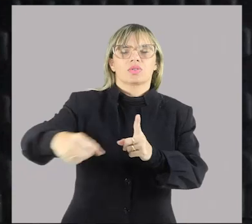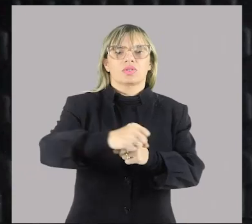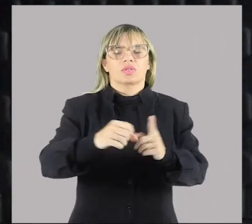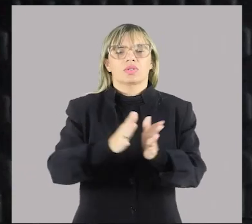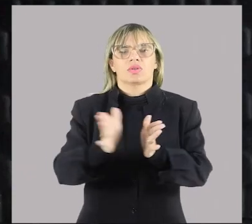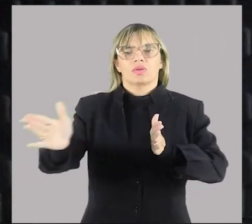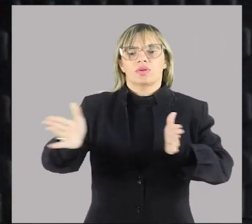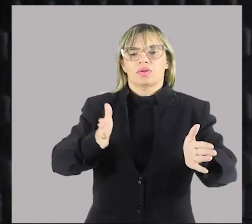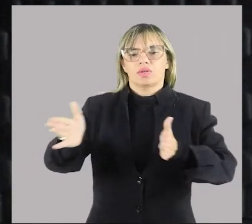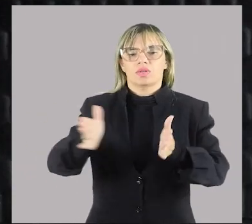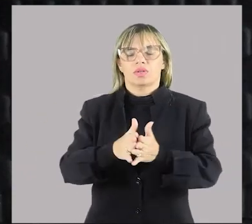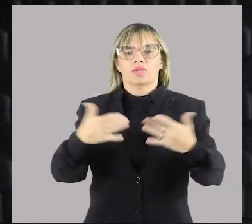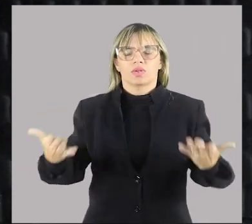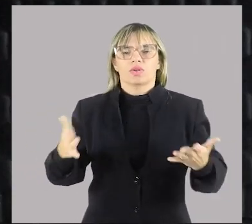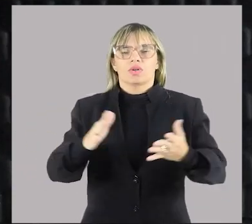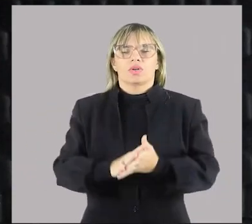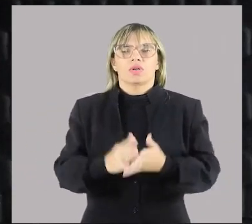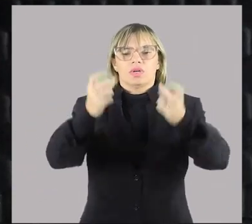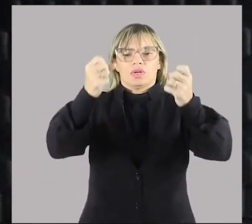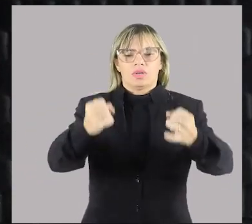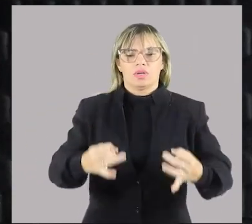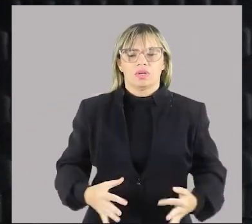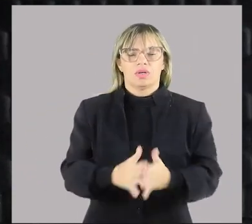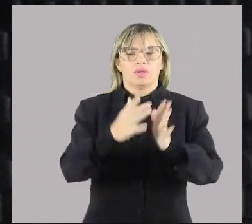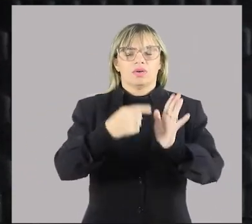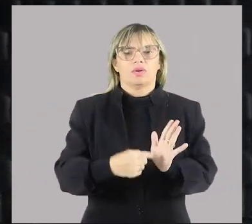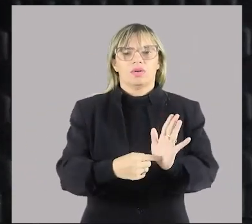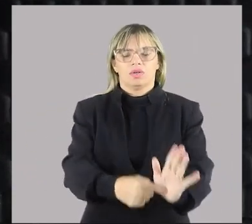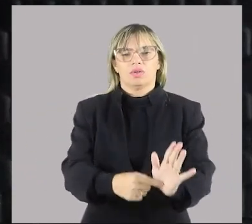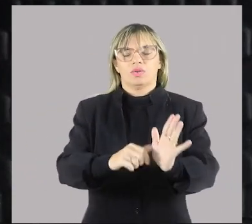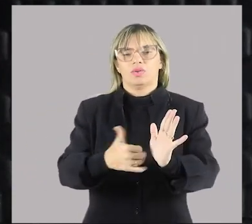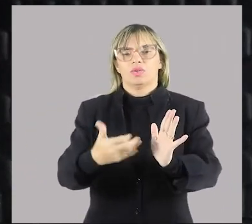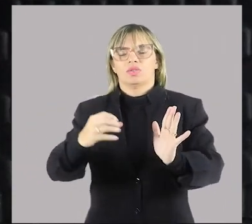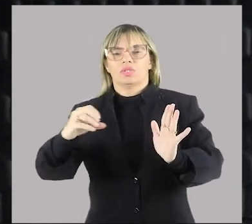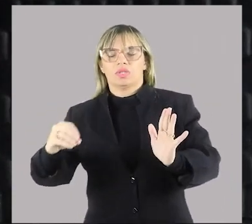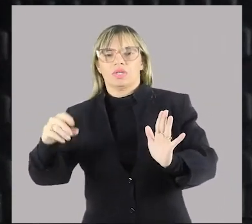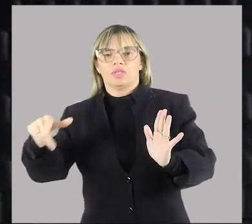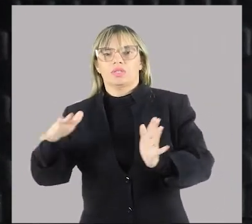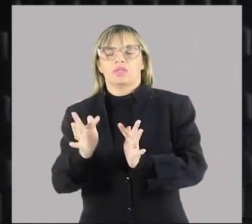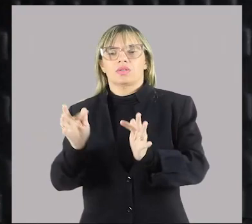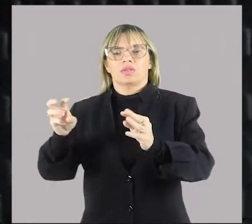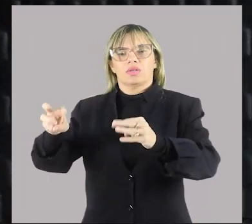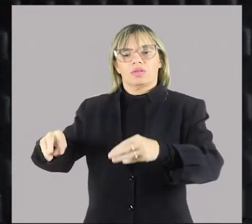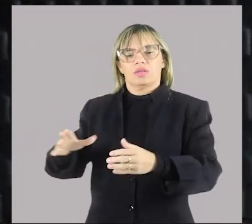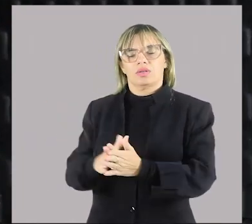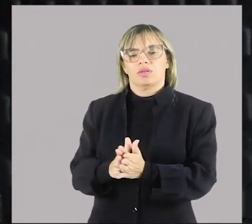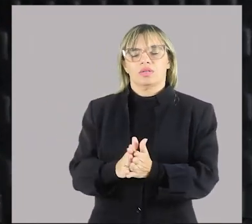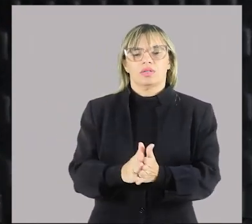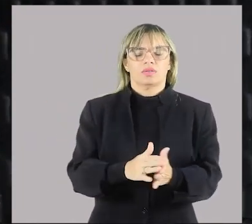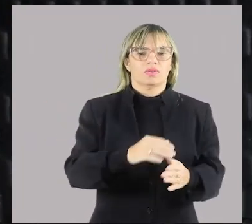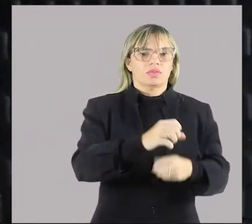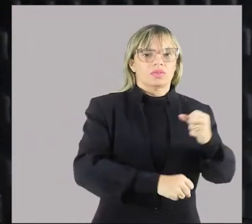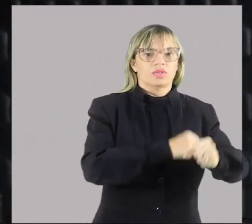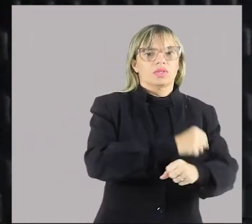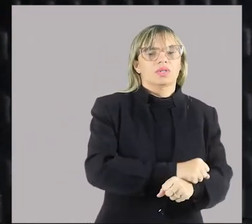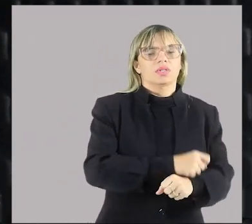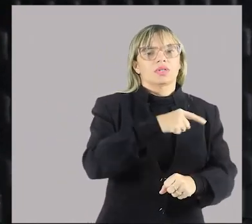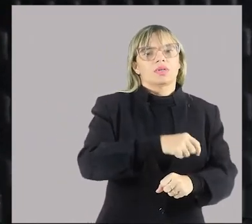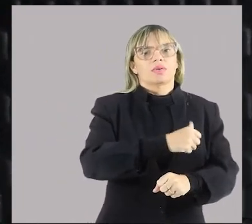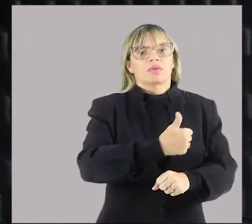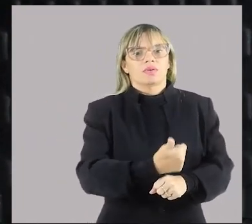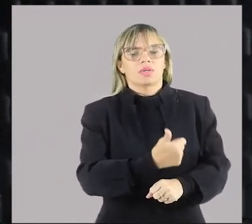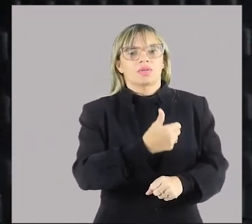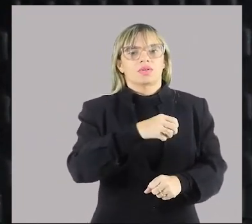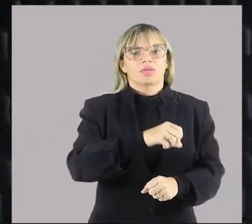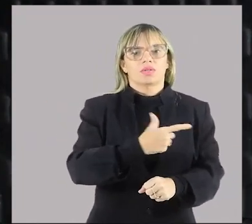aula de hoje é mostrar os 10 últimos anos, ou seja, entre 1920